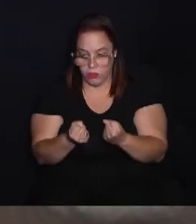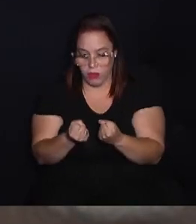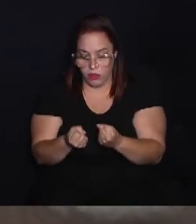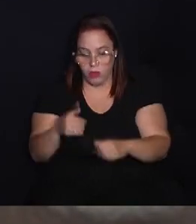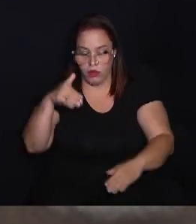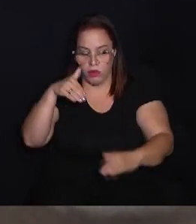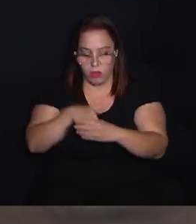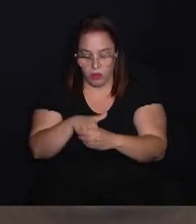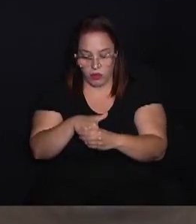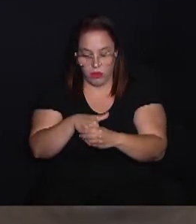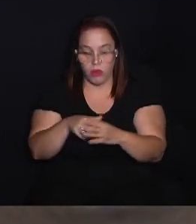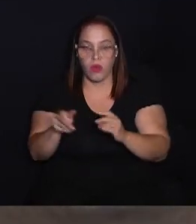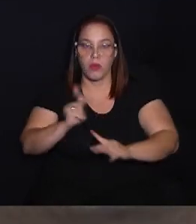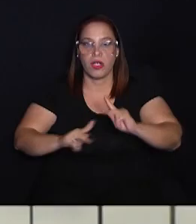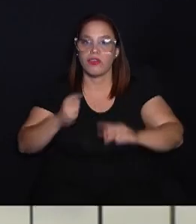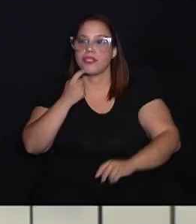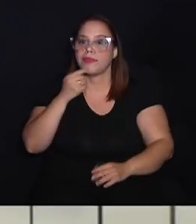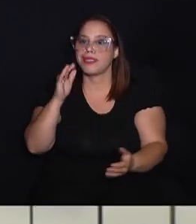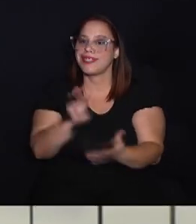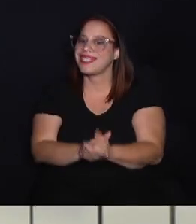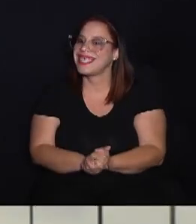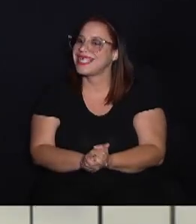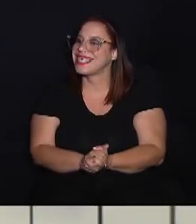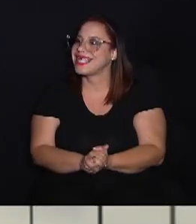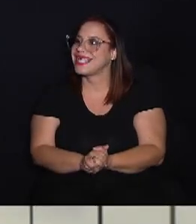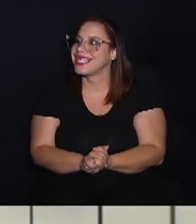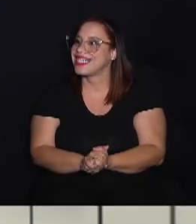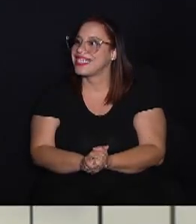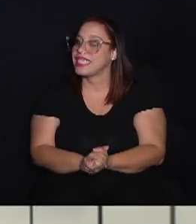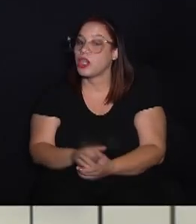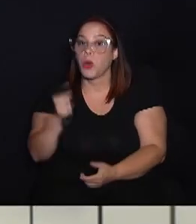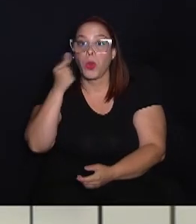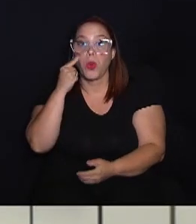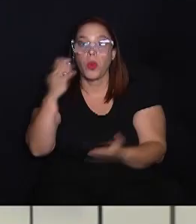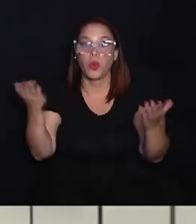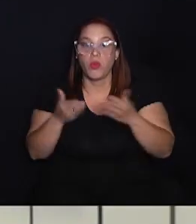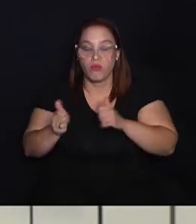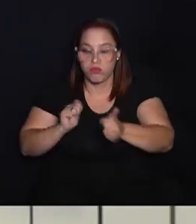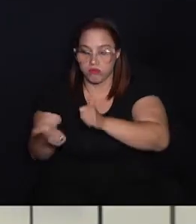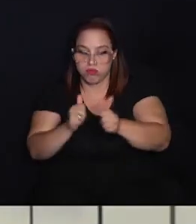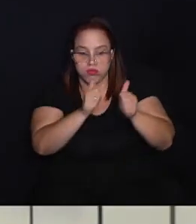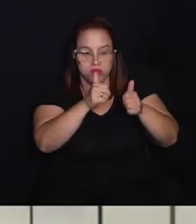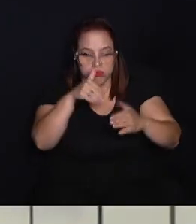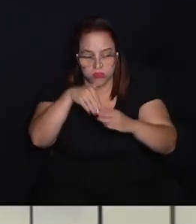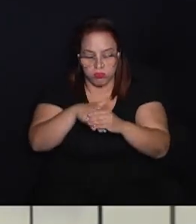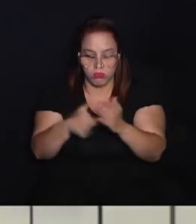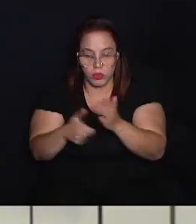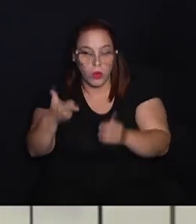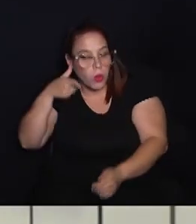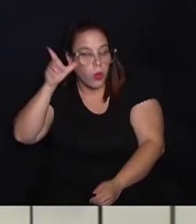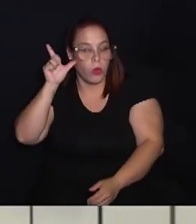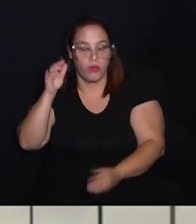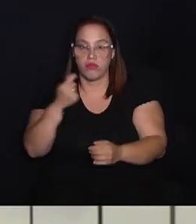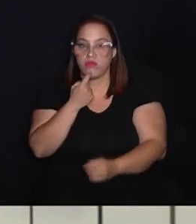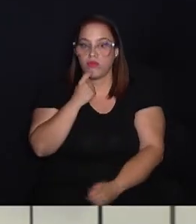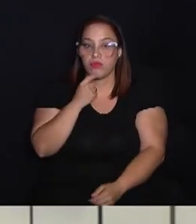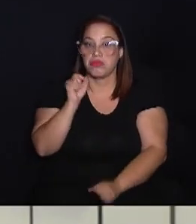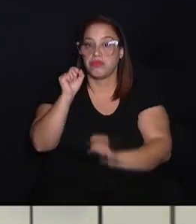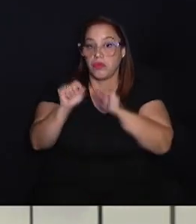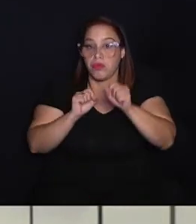extremamente expressiva, os percentuais. Então eu queria primeiro agradecer, demonstrar nossa gratidão pela confiança